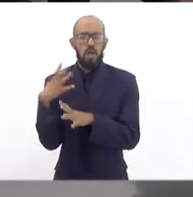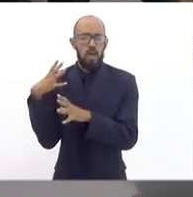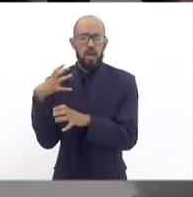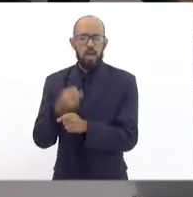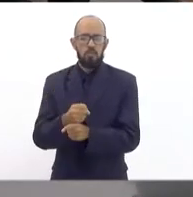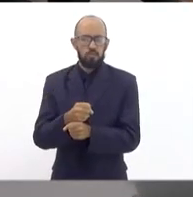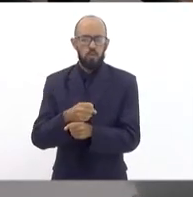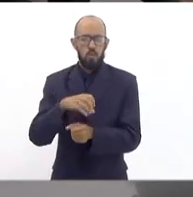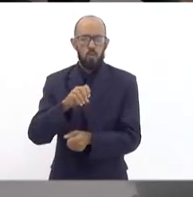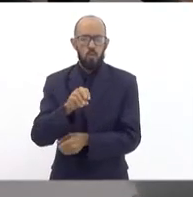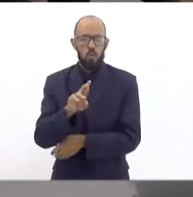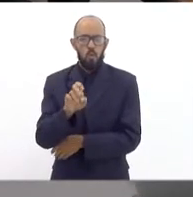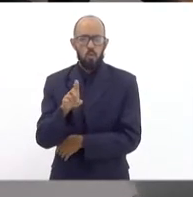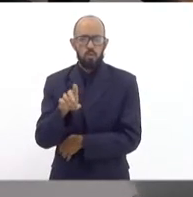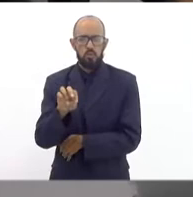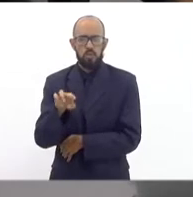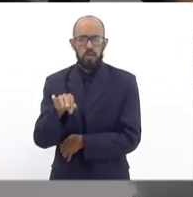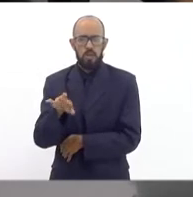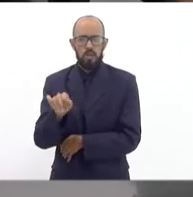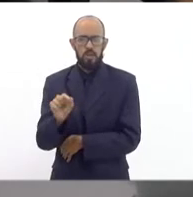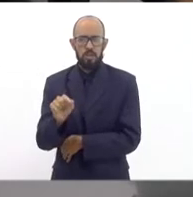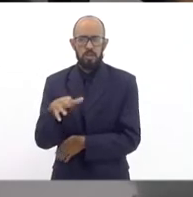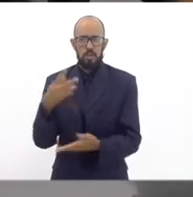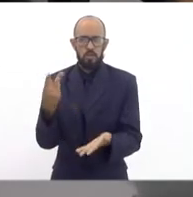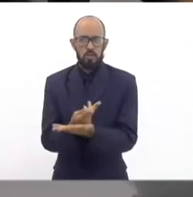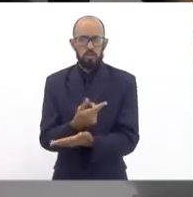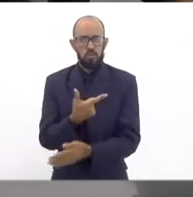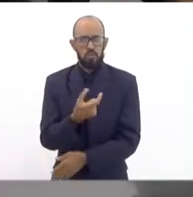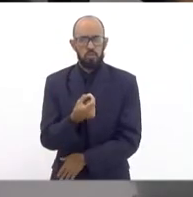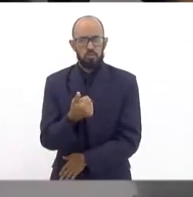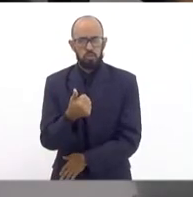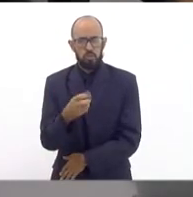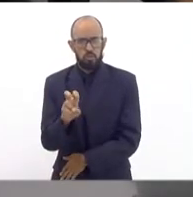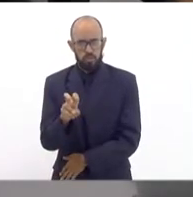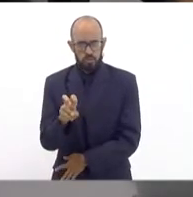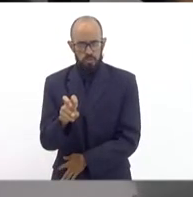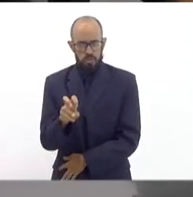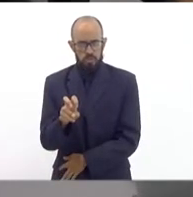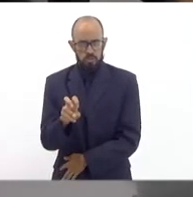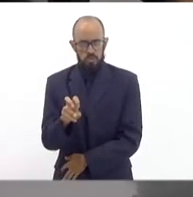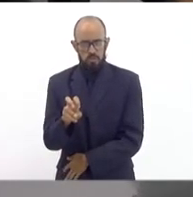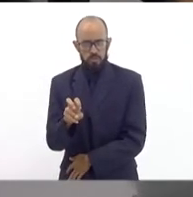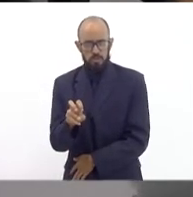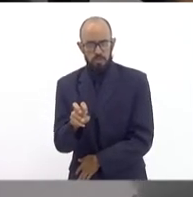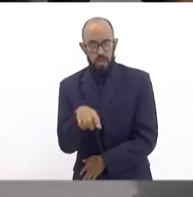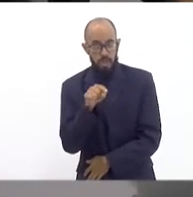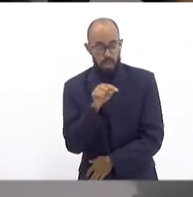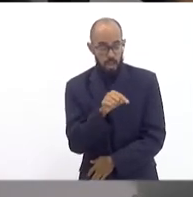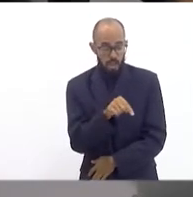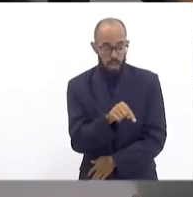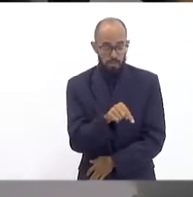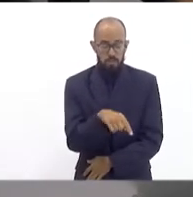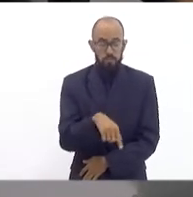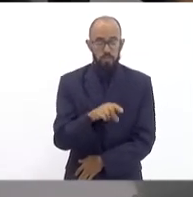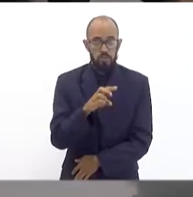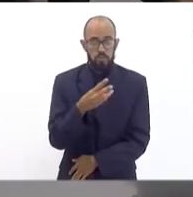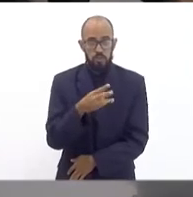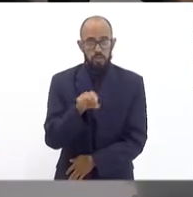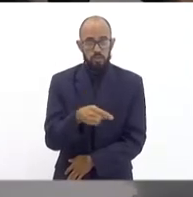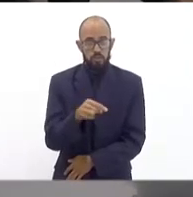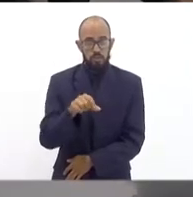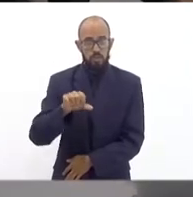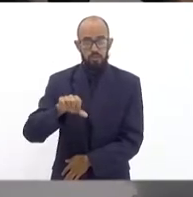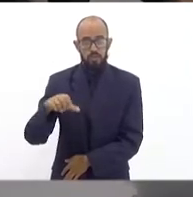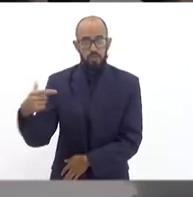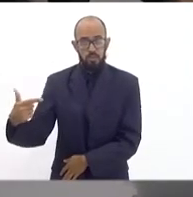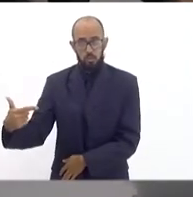aconteceu e foi em 2015. Né, e essa tarifa, que foi no valor de R$ 3,92, ela foi